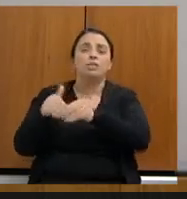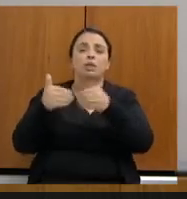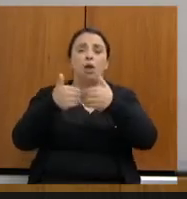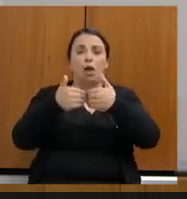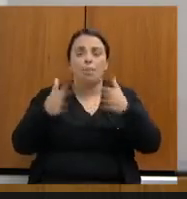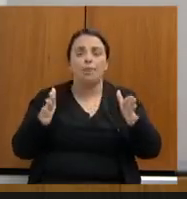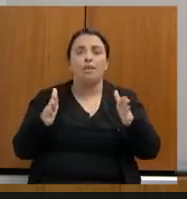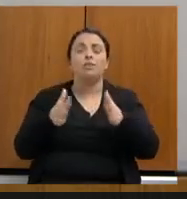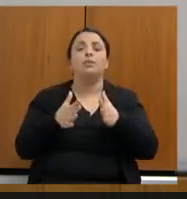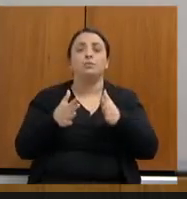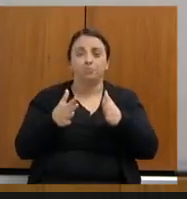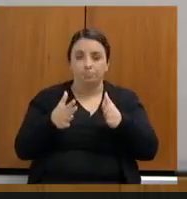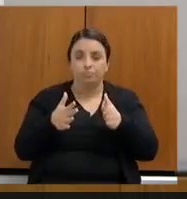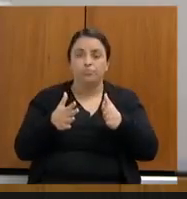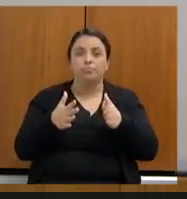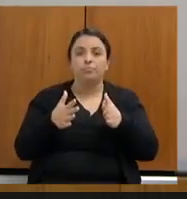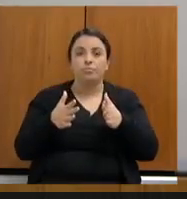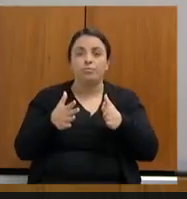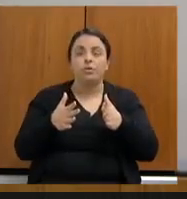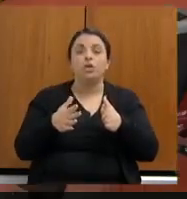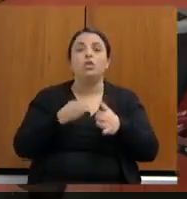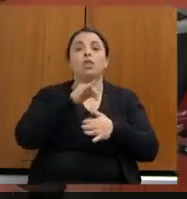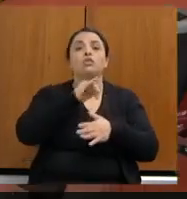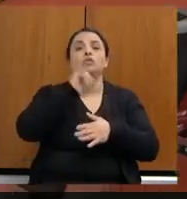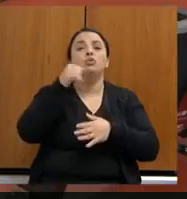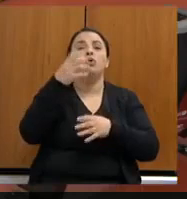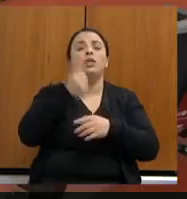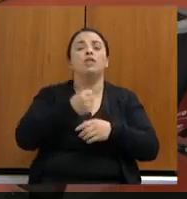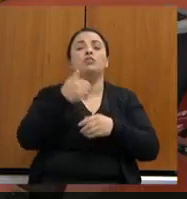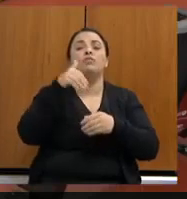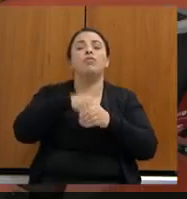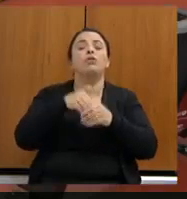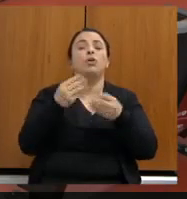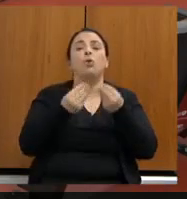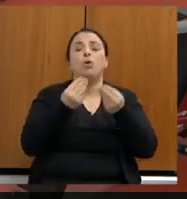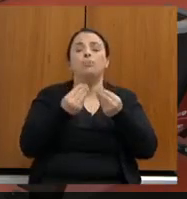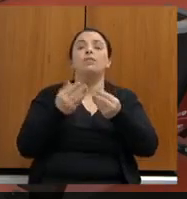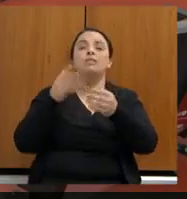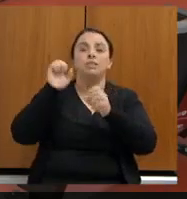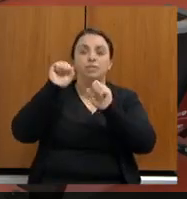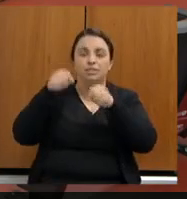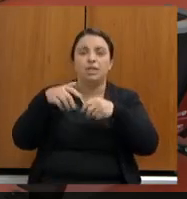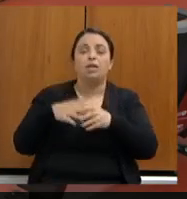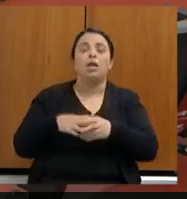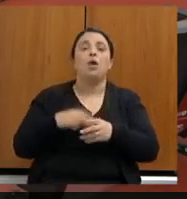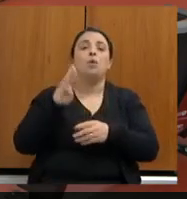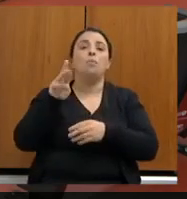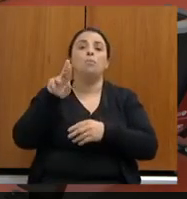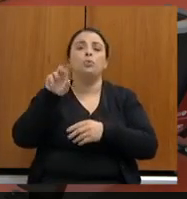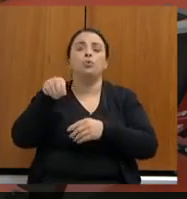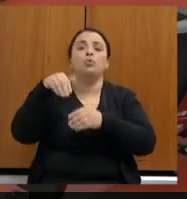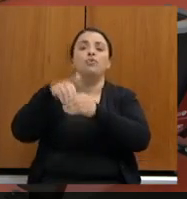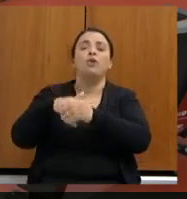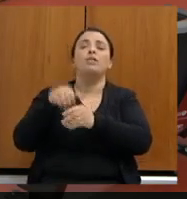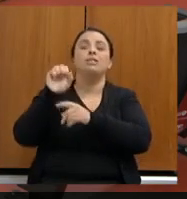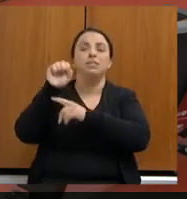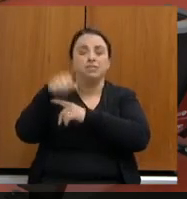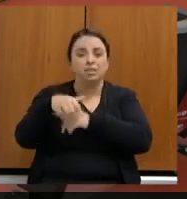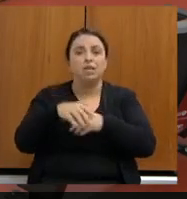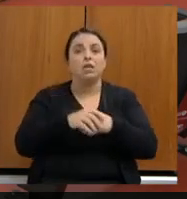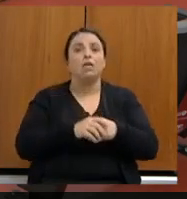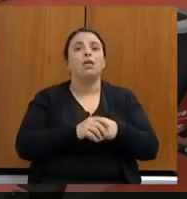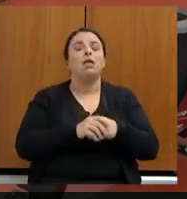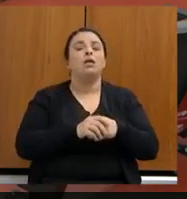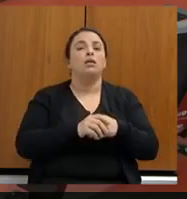ei votações aquele mesmo sem dó como voto Deputado João Leite Deputado João Leite volta assim o voto do deputado no inglês pode sim seu presidente a